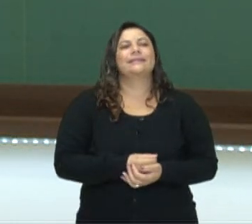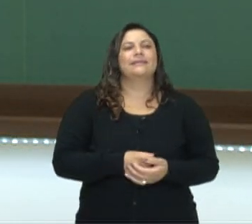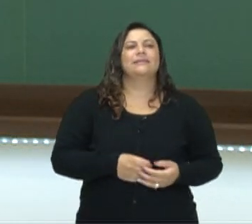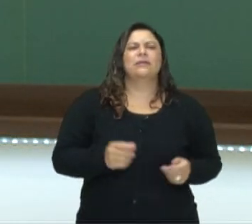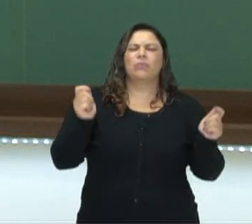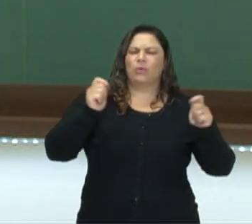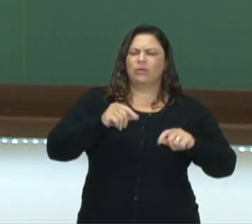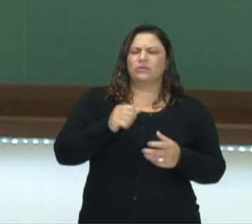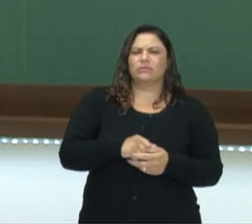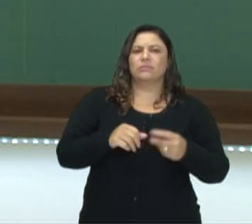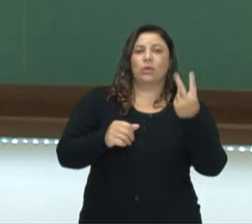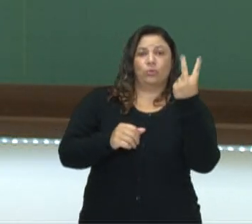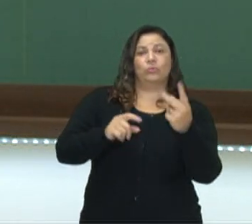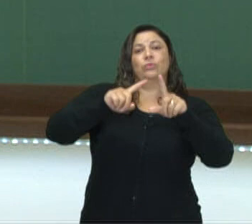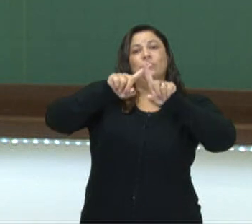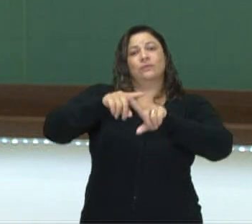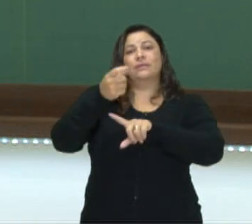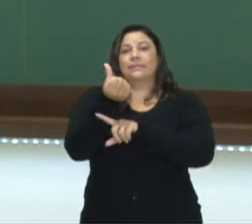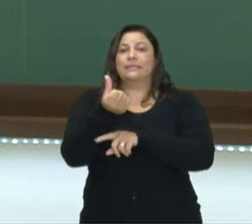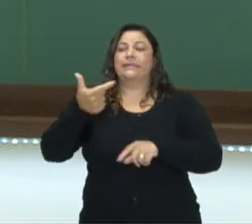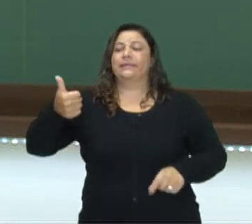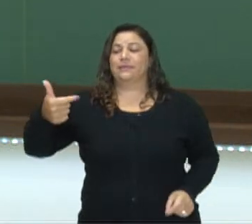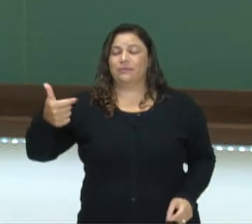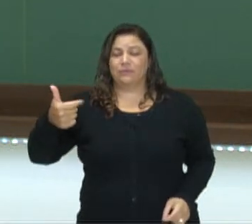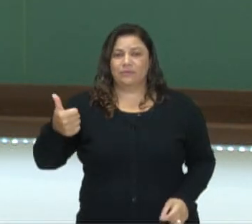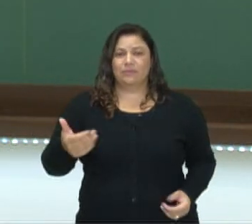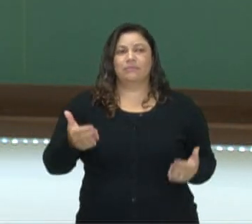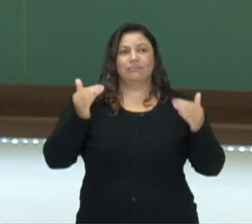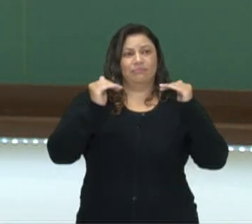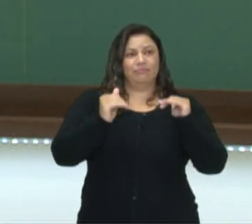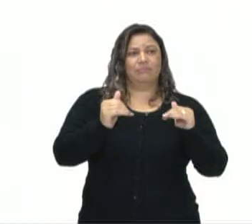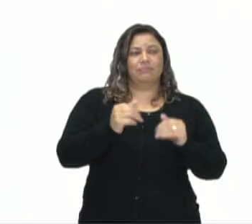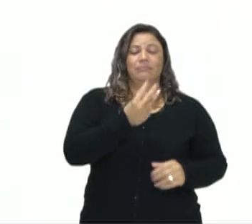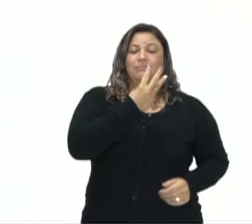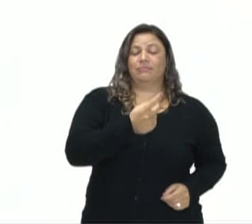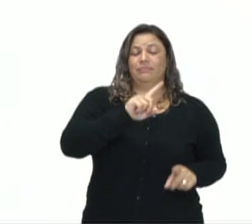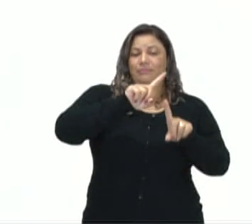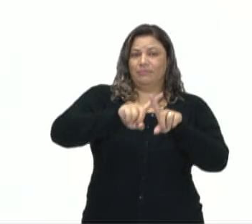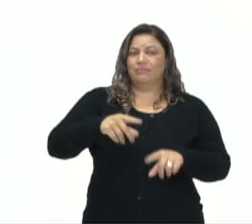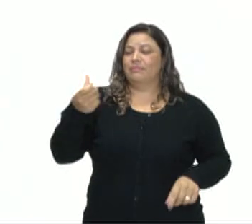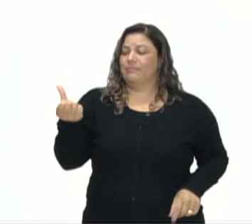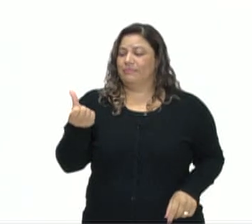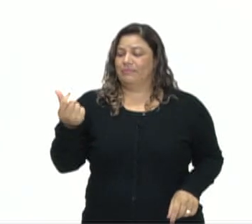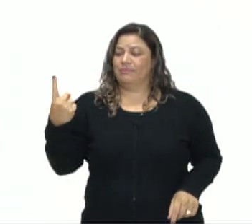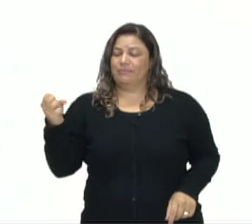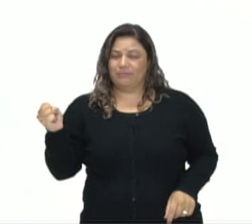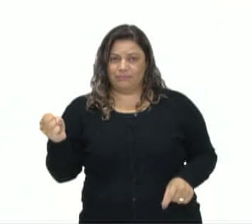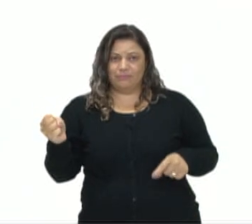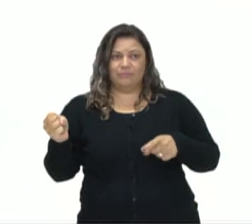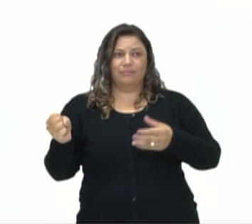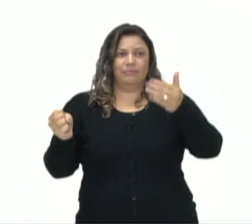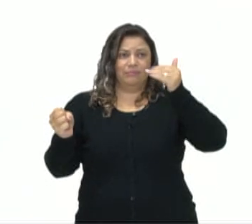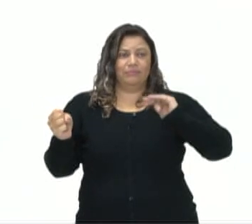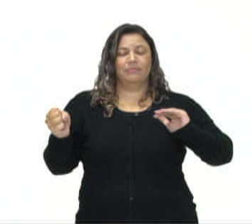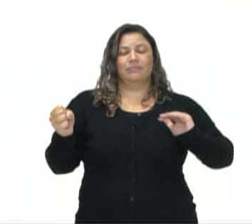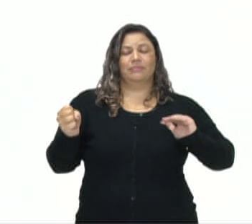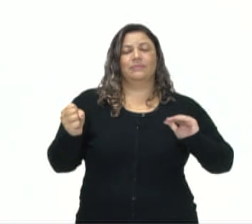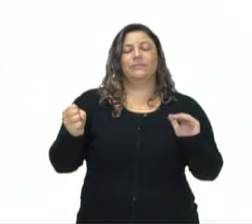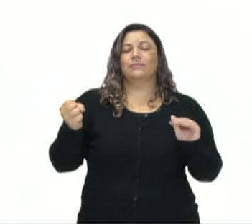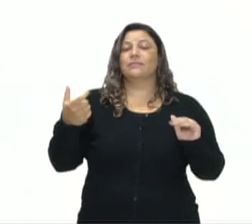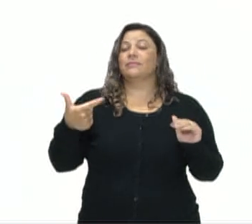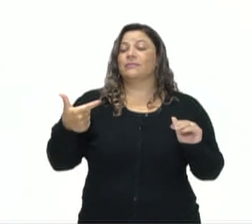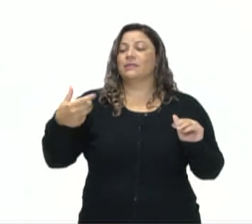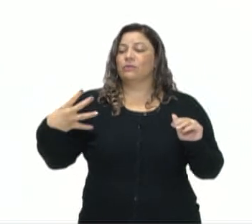falar aqui, ó, 2 vezes o 6, 12. 3 vezes o 6, 18. 4 vezes o